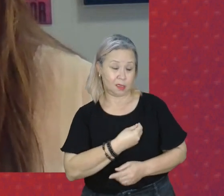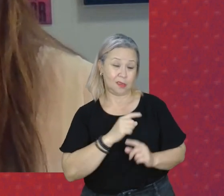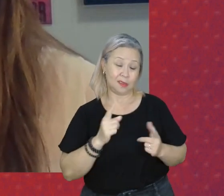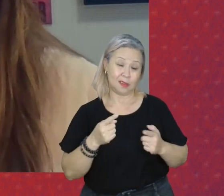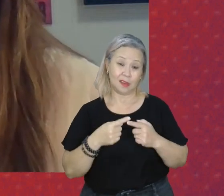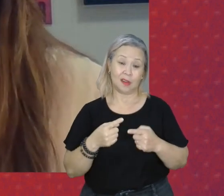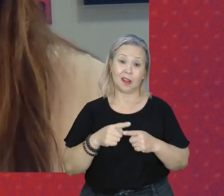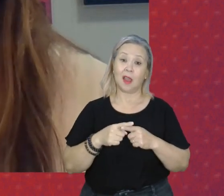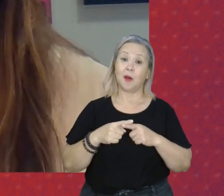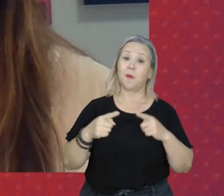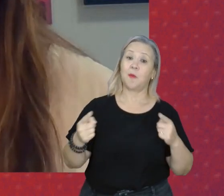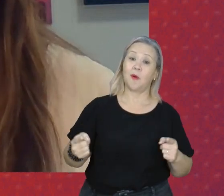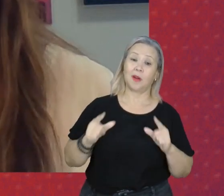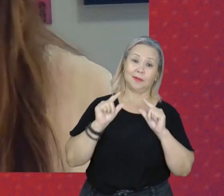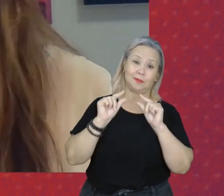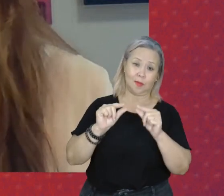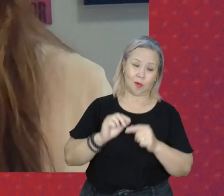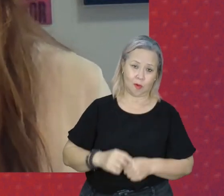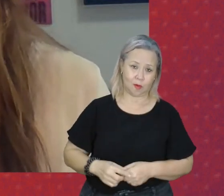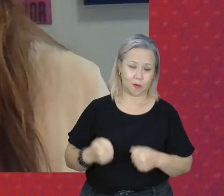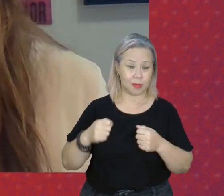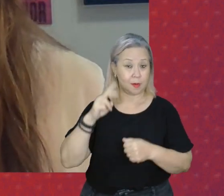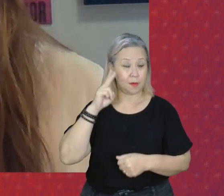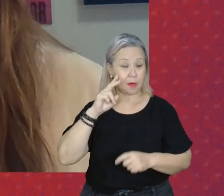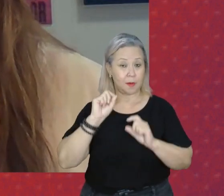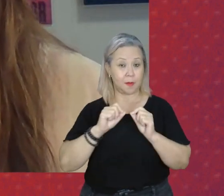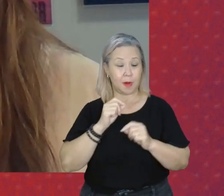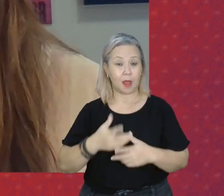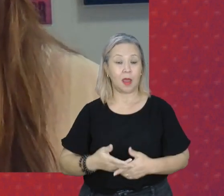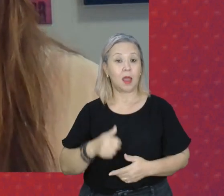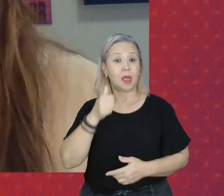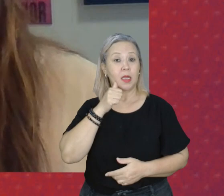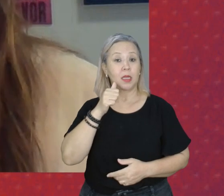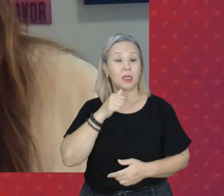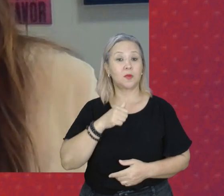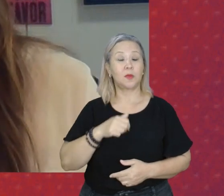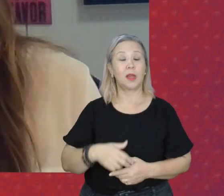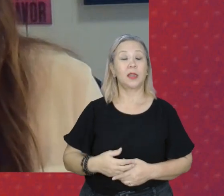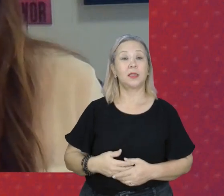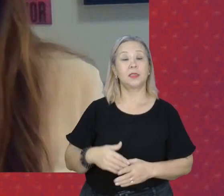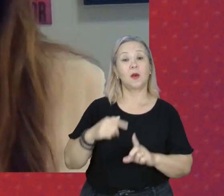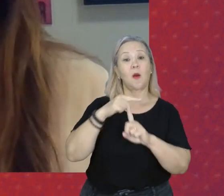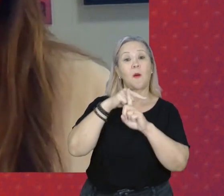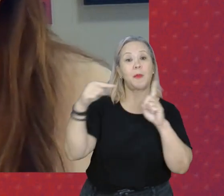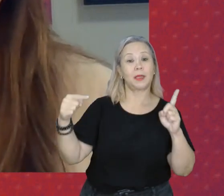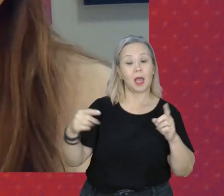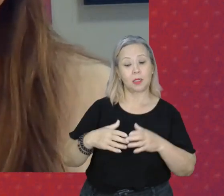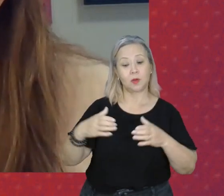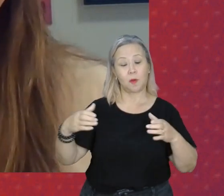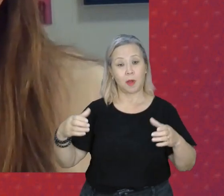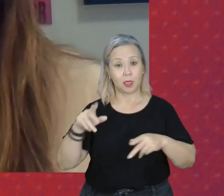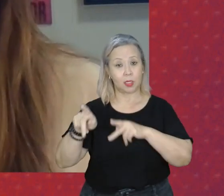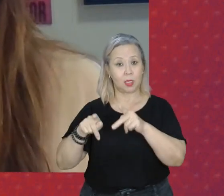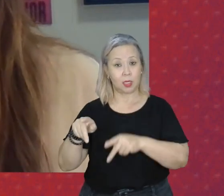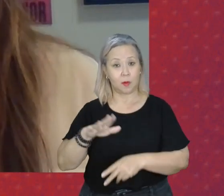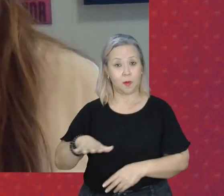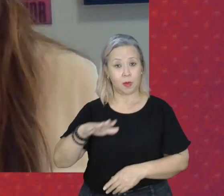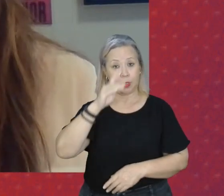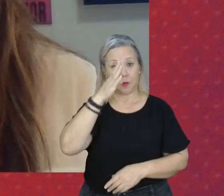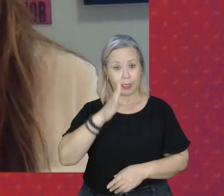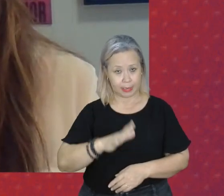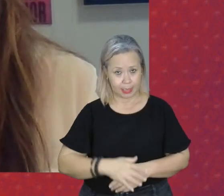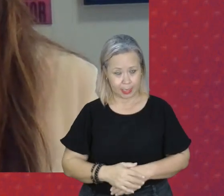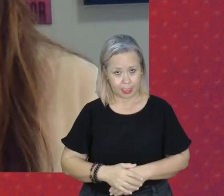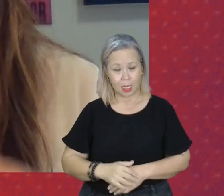porque a gente tem que lembrar que as mulheres são quase metade das filiadas a partidos políticos, as mulheres são a maioria da população brasileira,